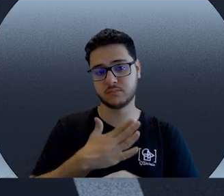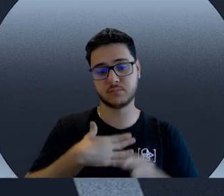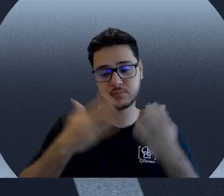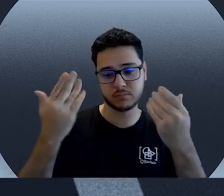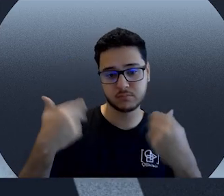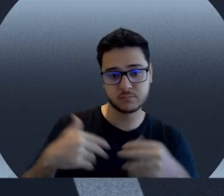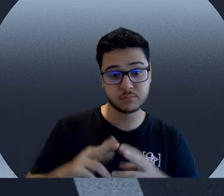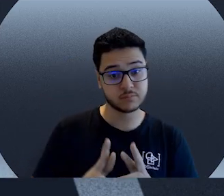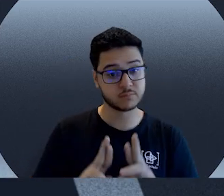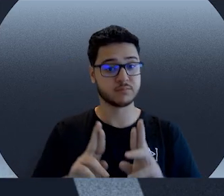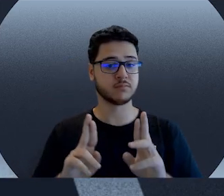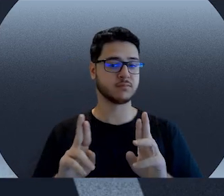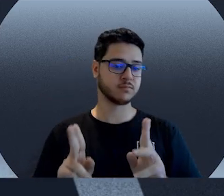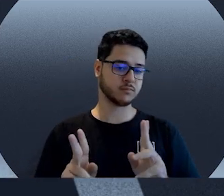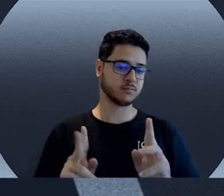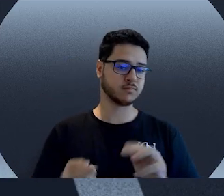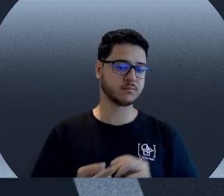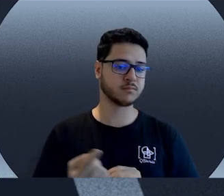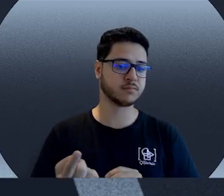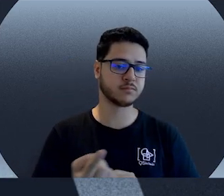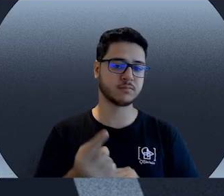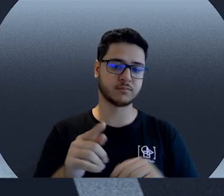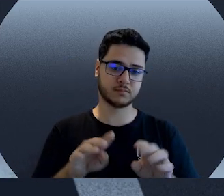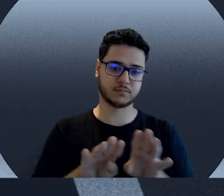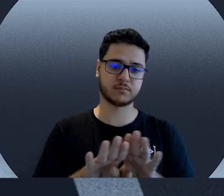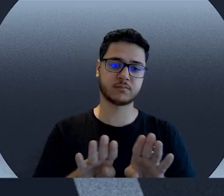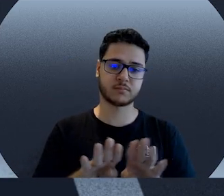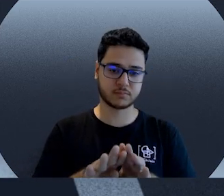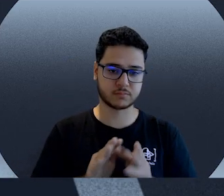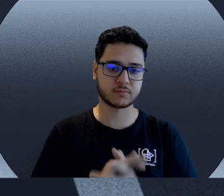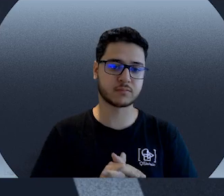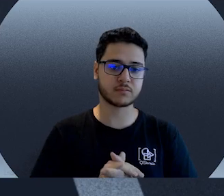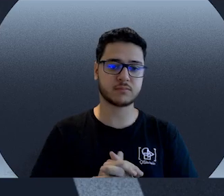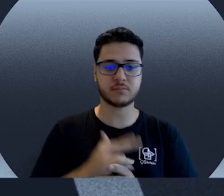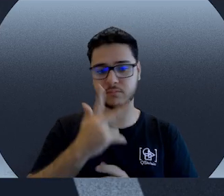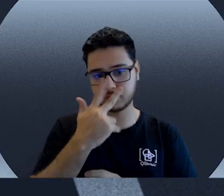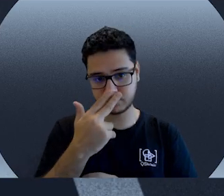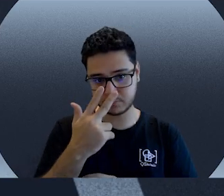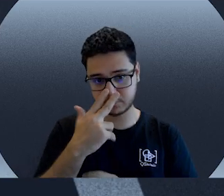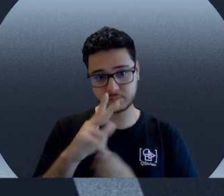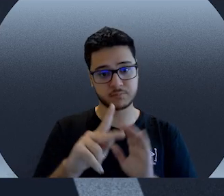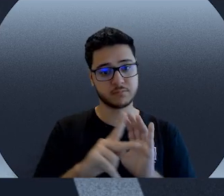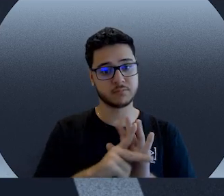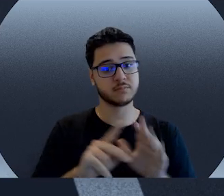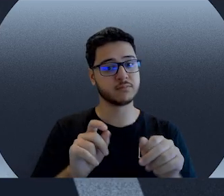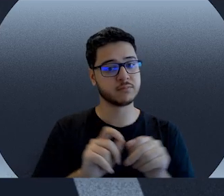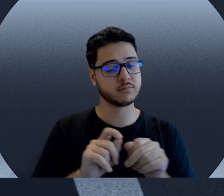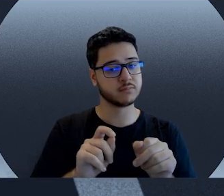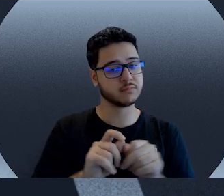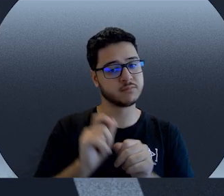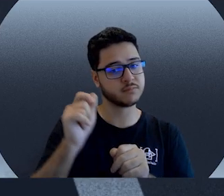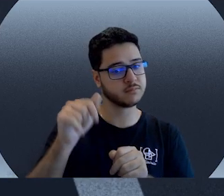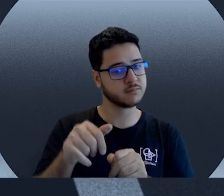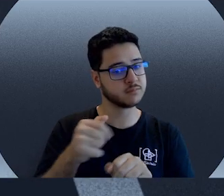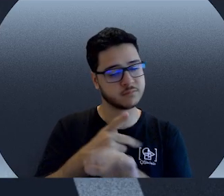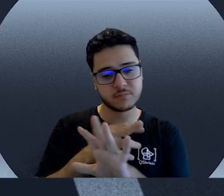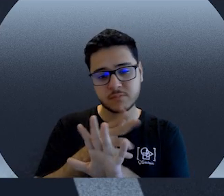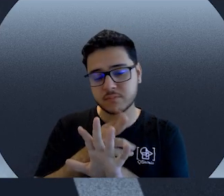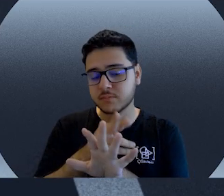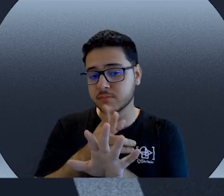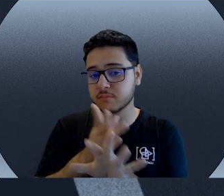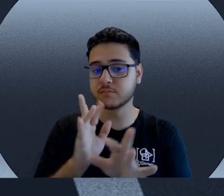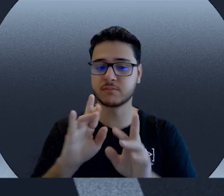corpo singular, quanto infinito também. As possibilidades de aplicação são inúmeras,